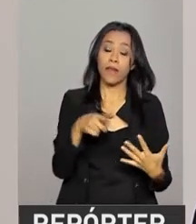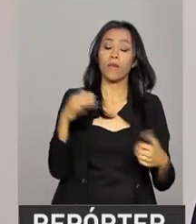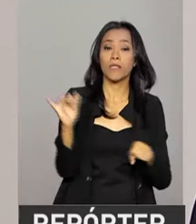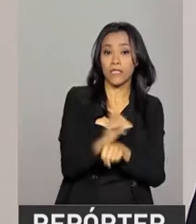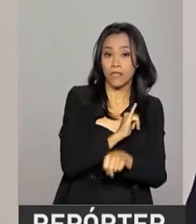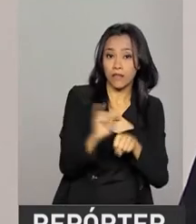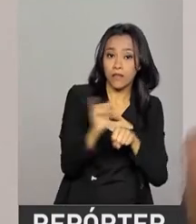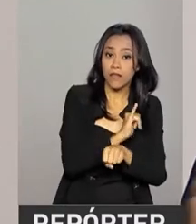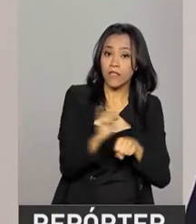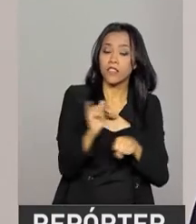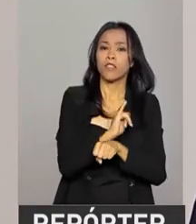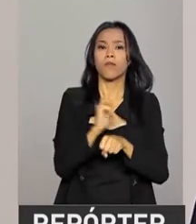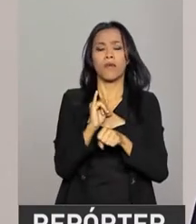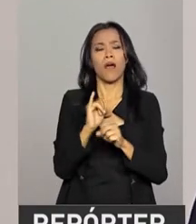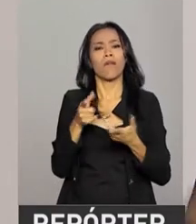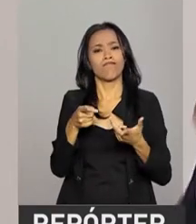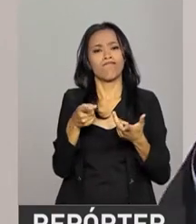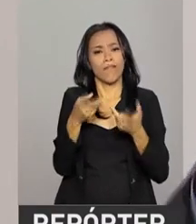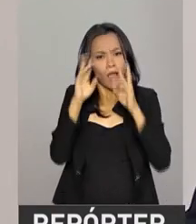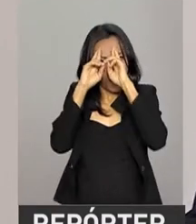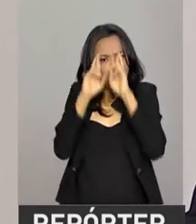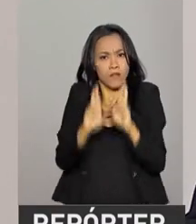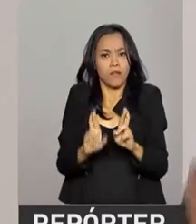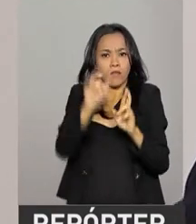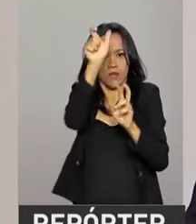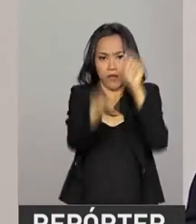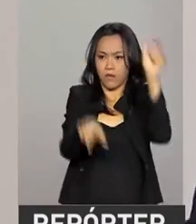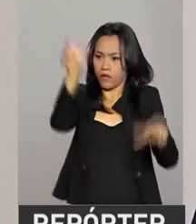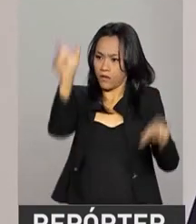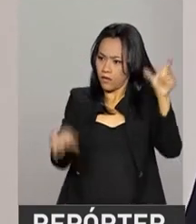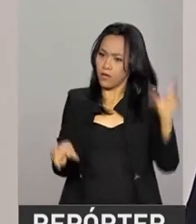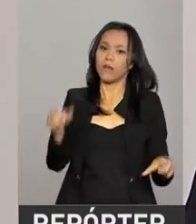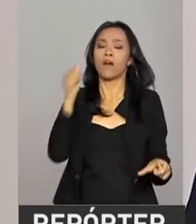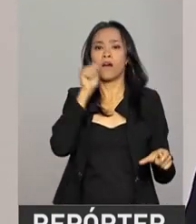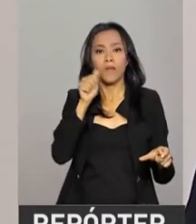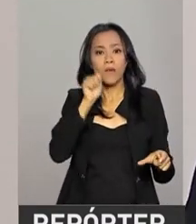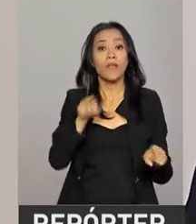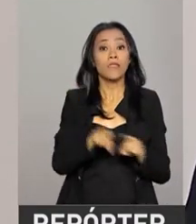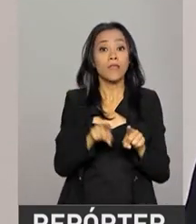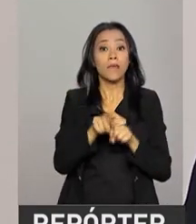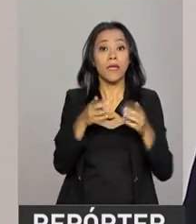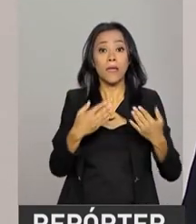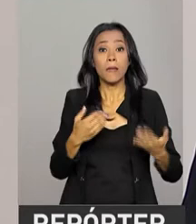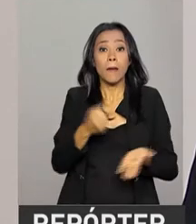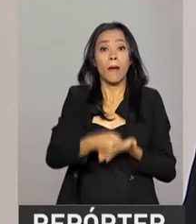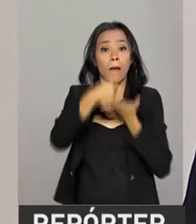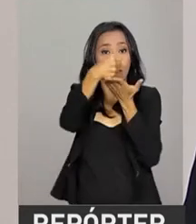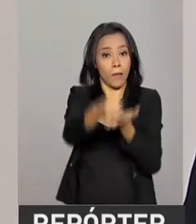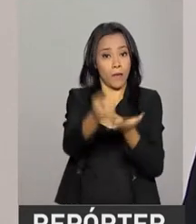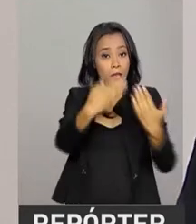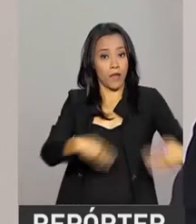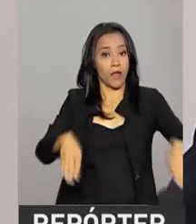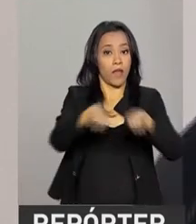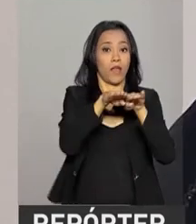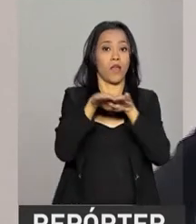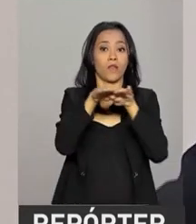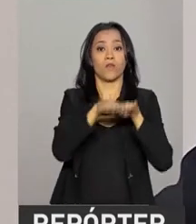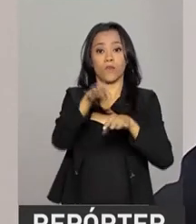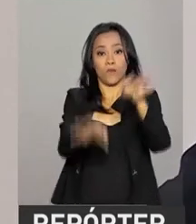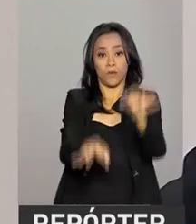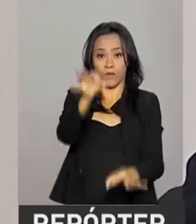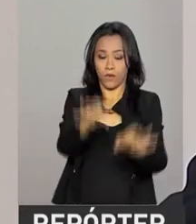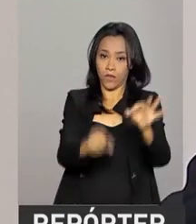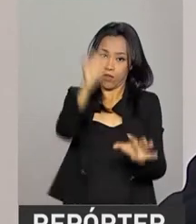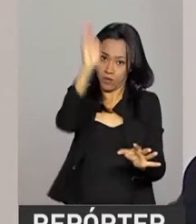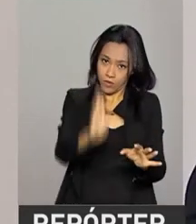promoção da dignidade da mulher e portanto da promoção de justiça no nosso país portanto hoje